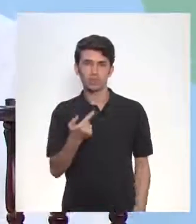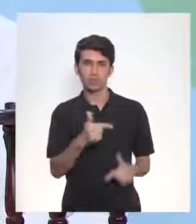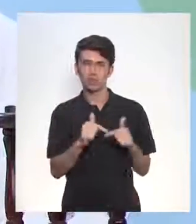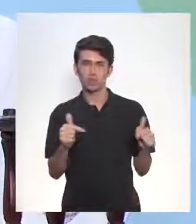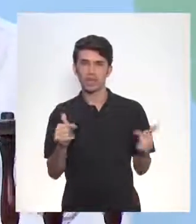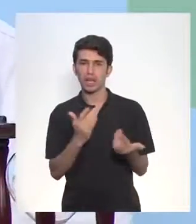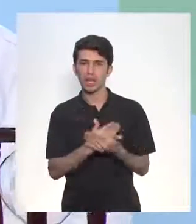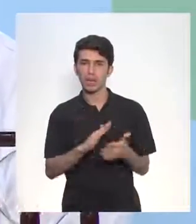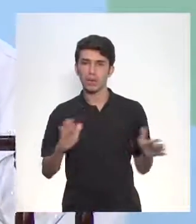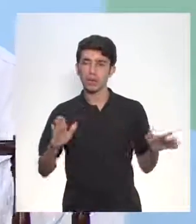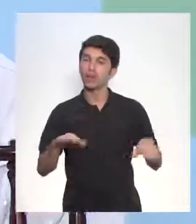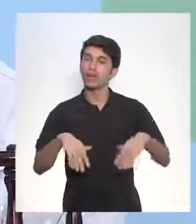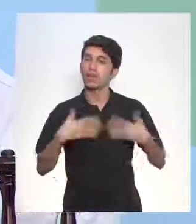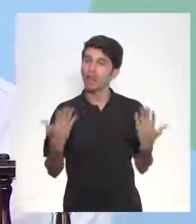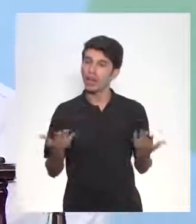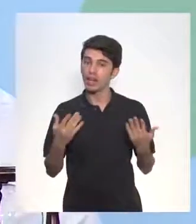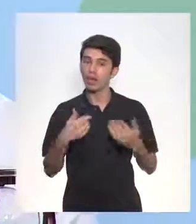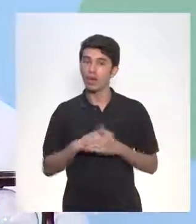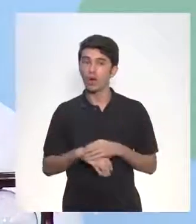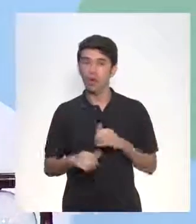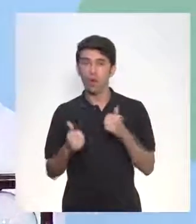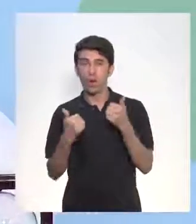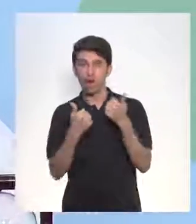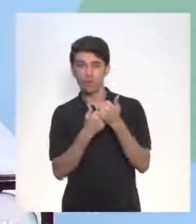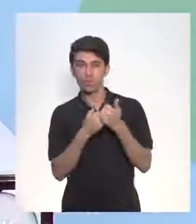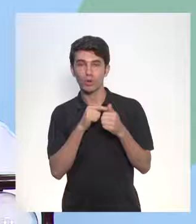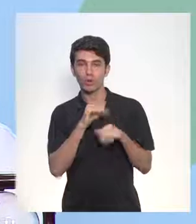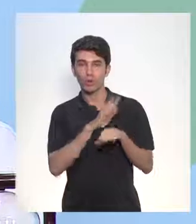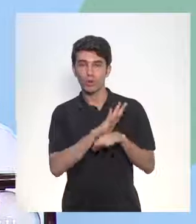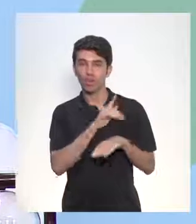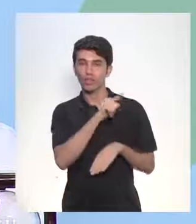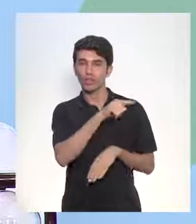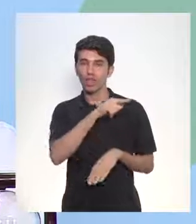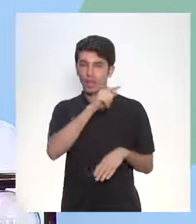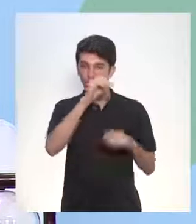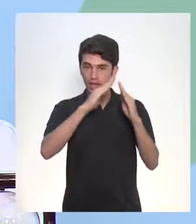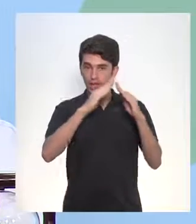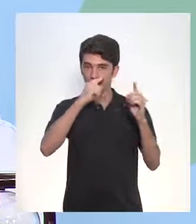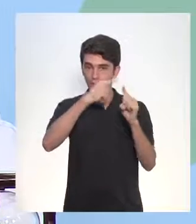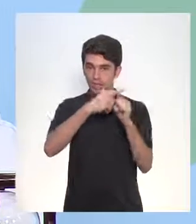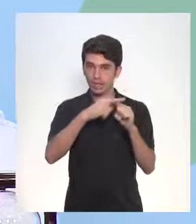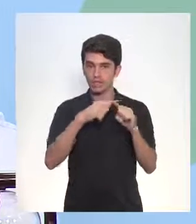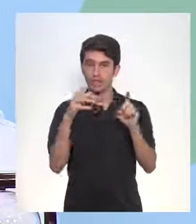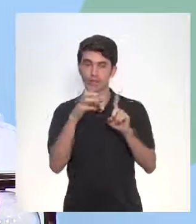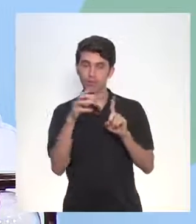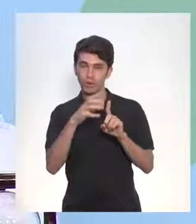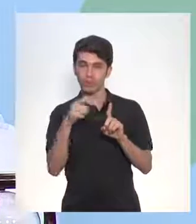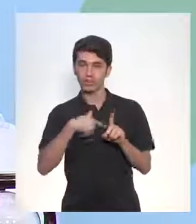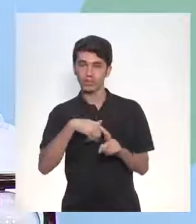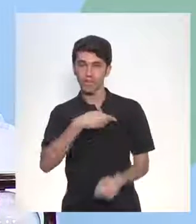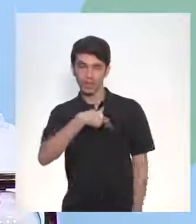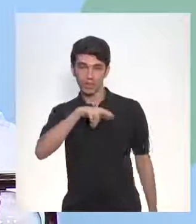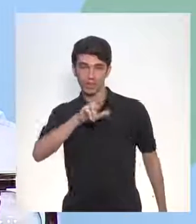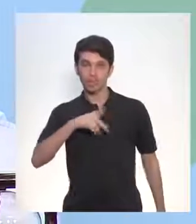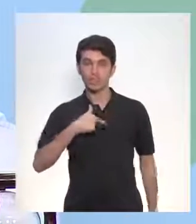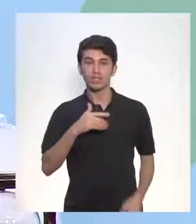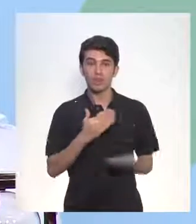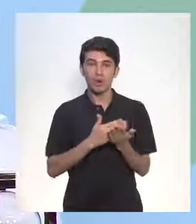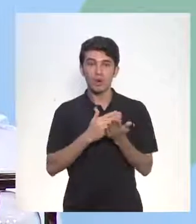Logo, com o apoio da igreja e com influência religiosa, começa-se um